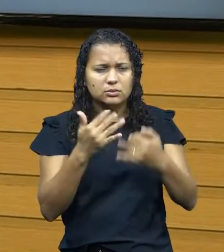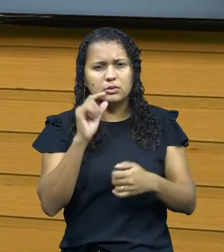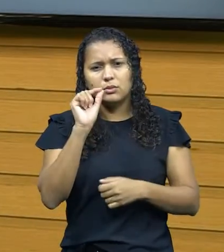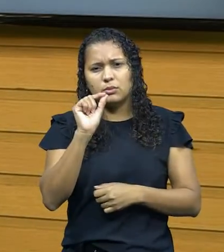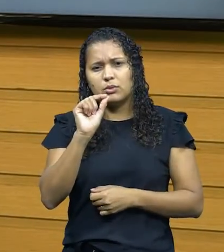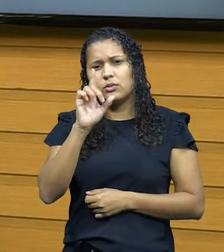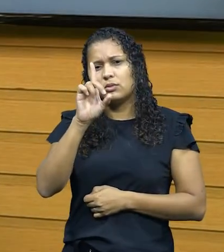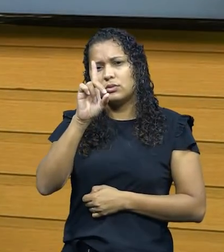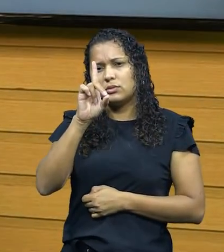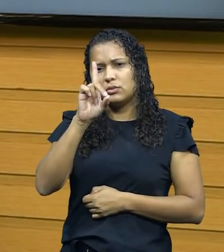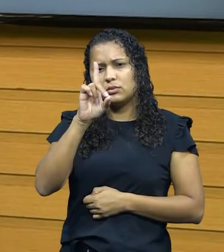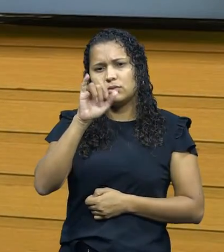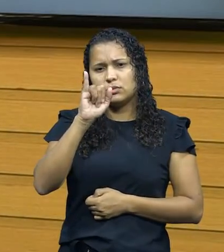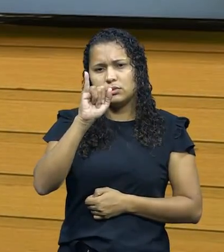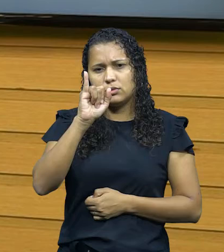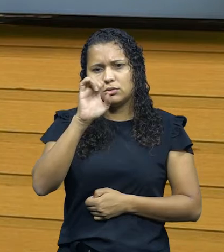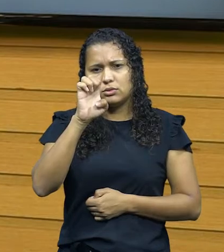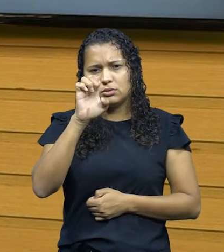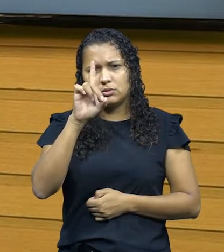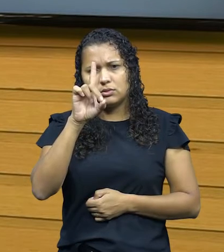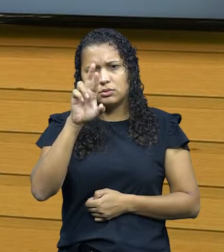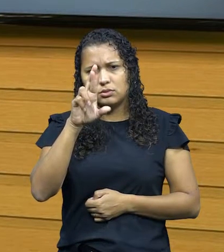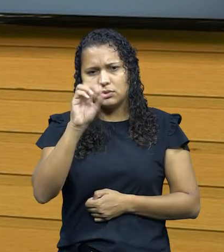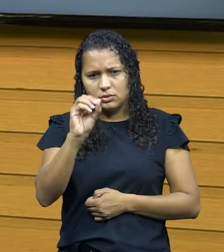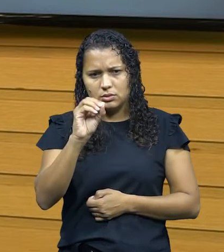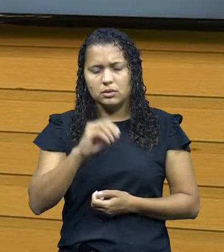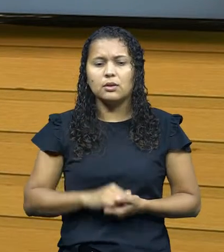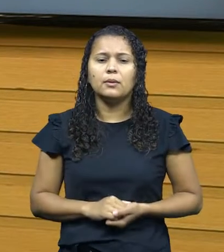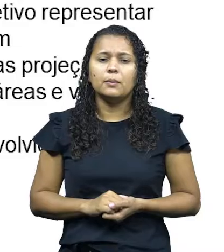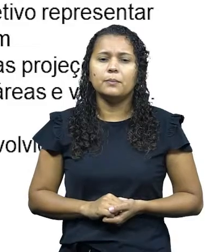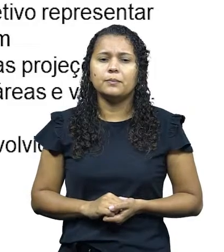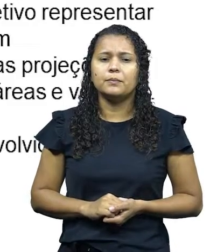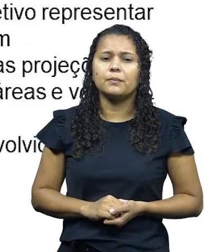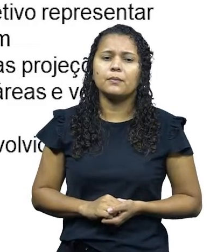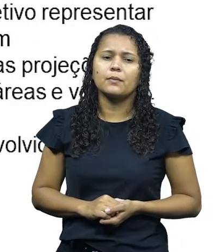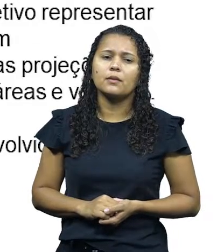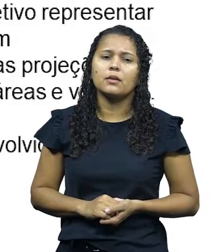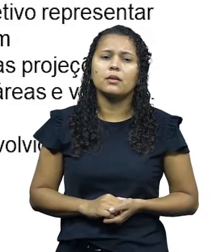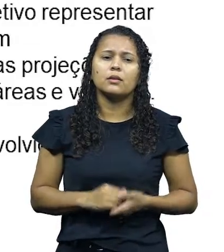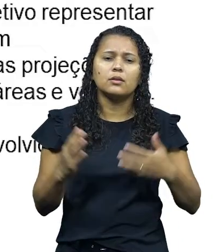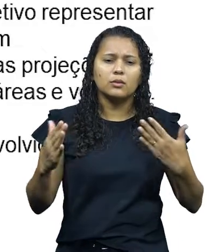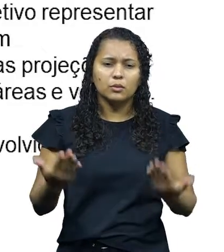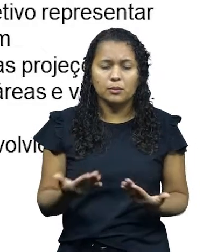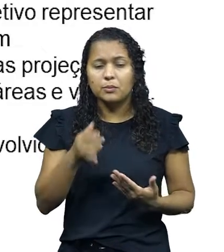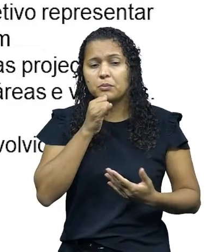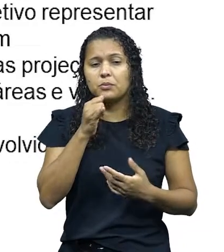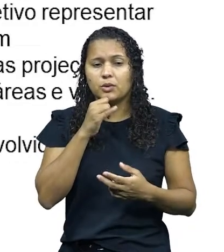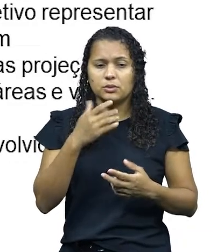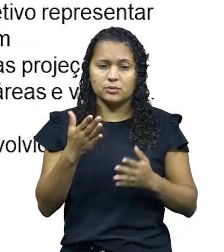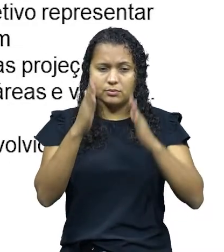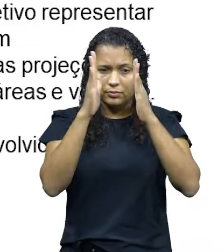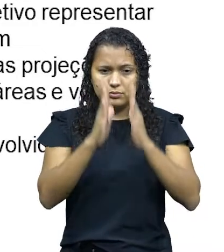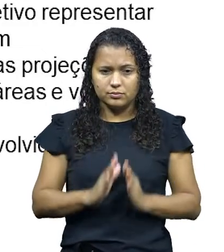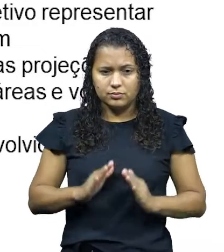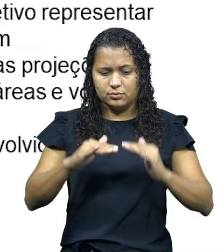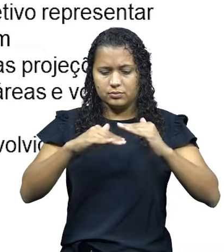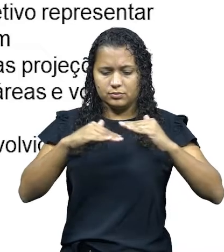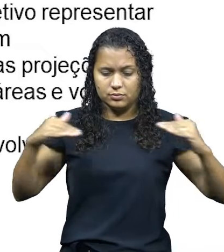um pouco sobre o diedro. Foi na nossa primeira aula, falamos sobre o diedro. Então, os dois